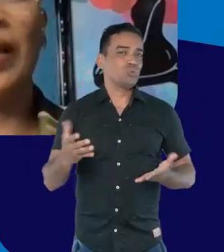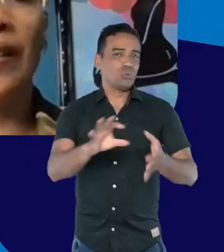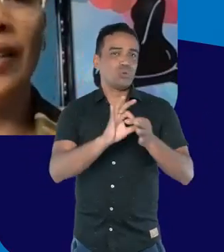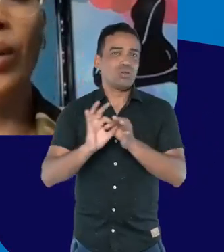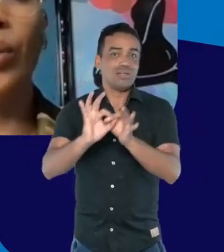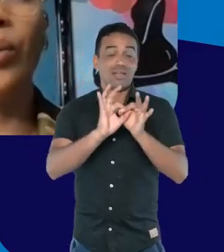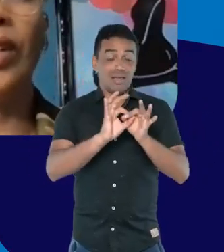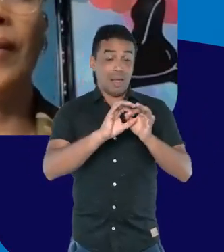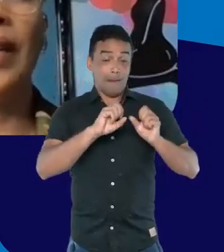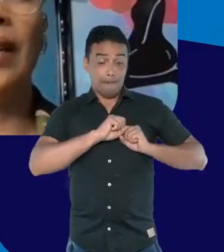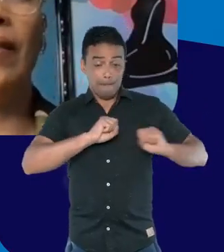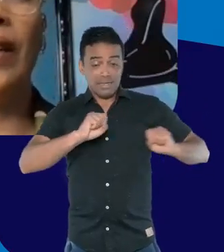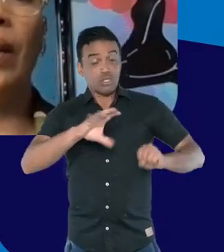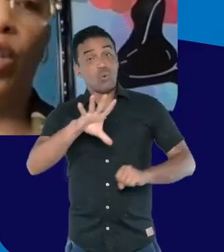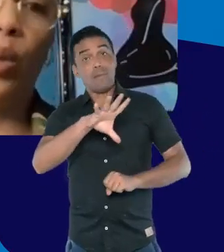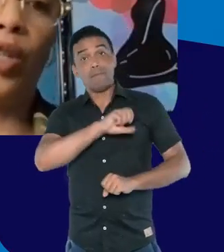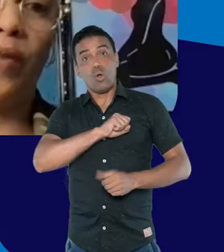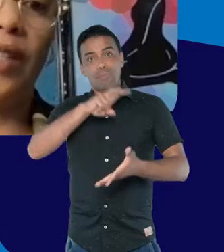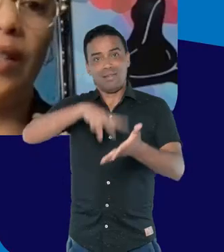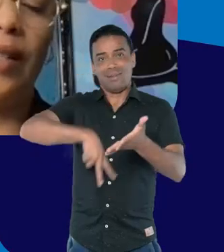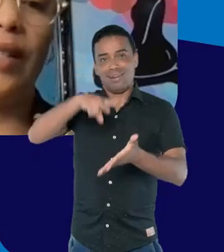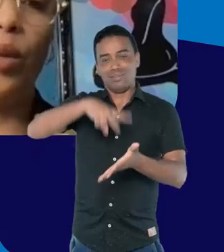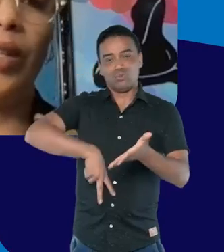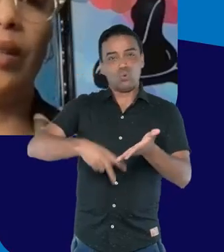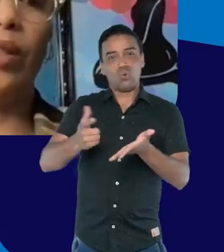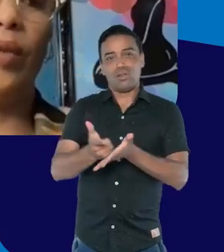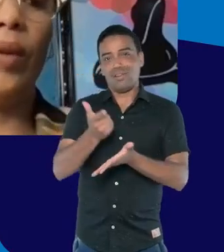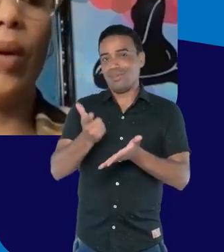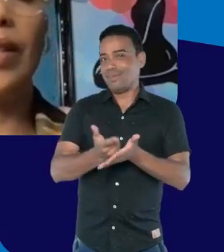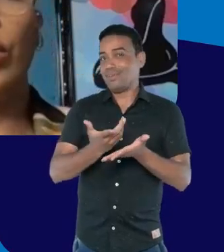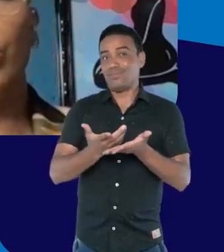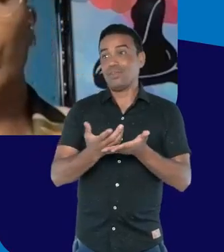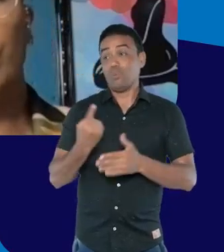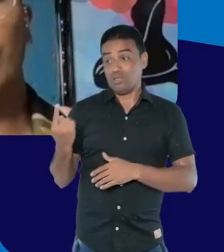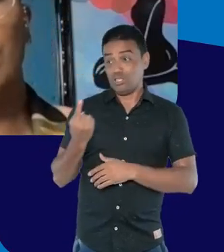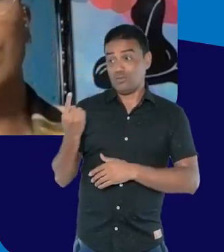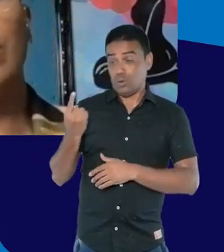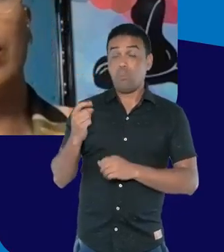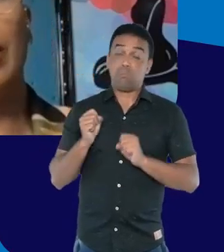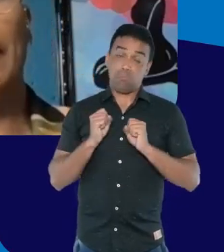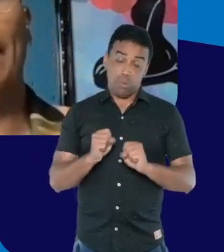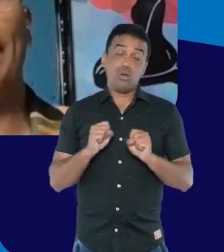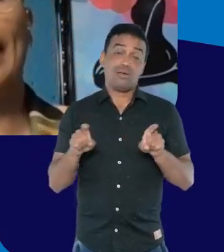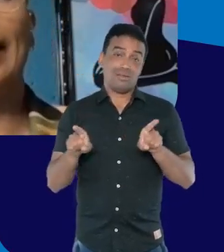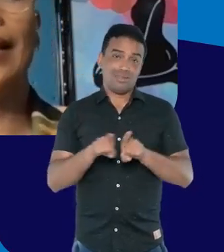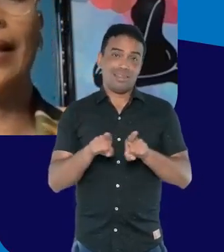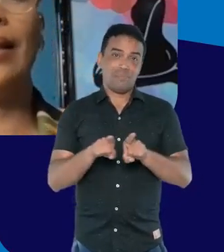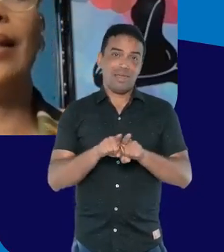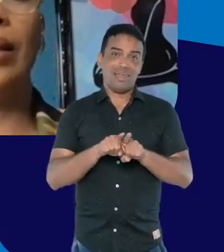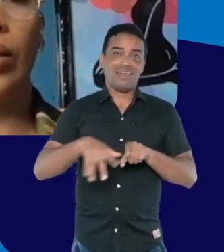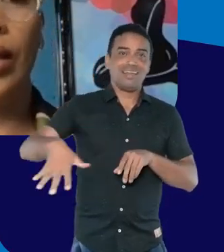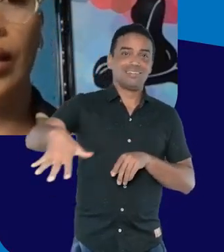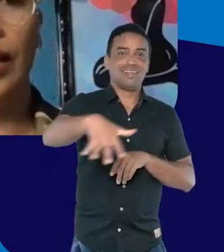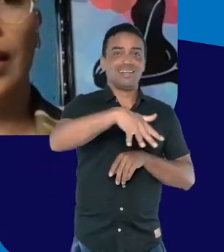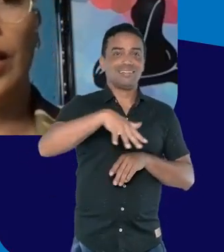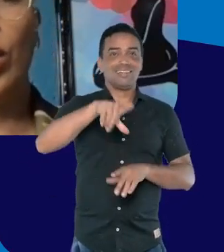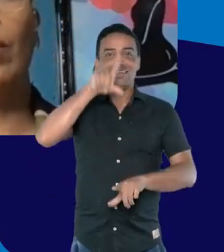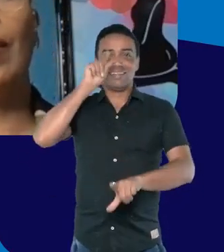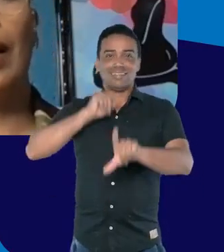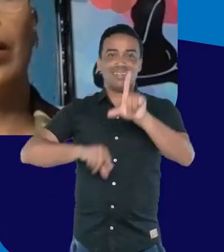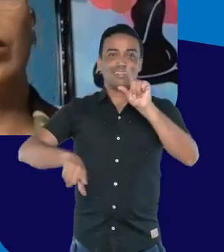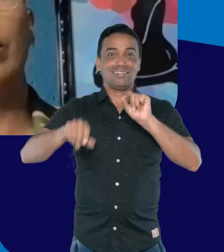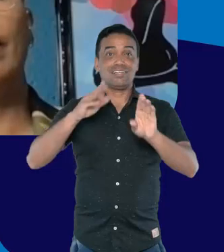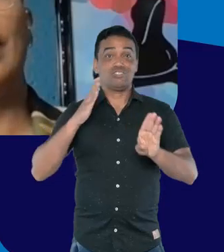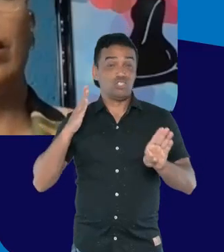a paixão pela leitura. Enfim, a gente pode fazer isso nessa dimensão individual, mas a gente pode fazer isso também nessas decisões